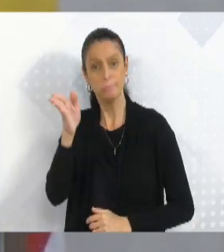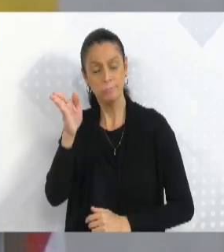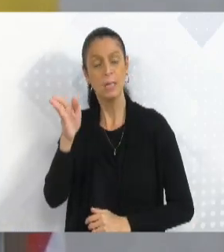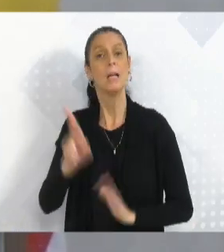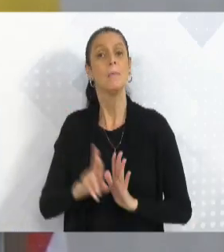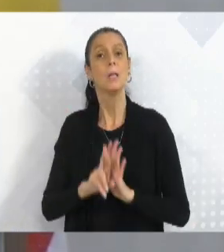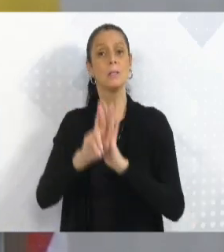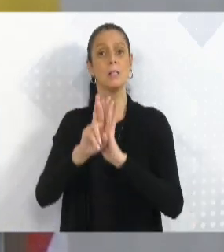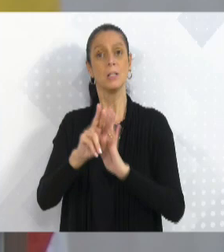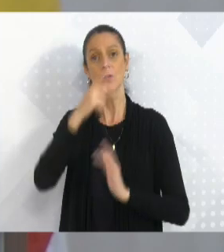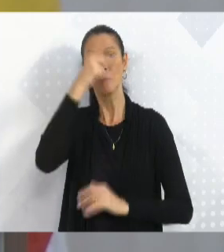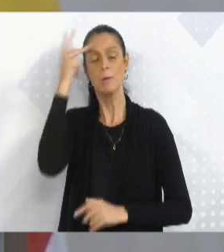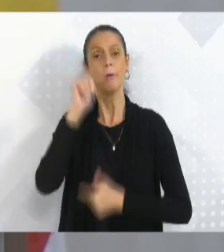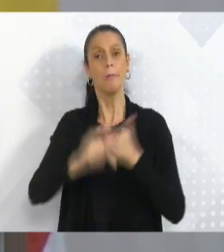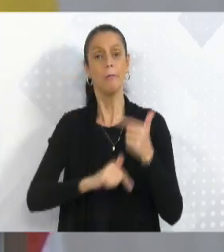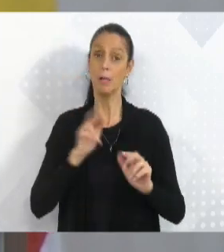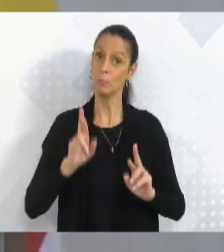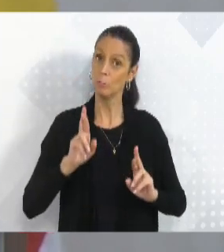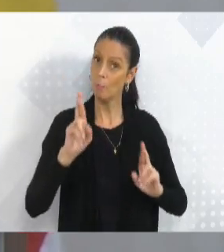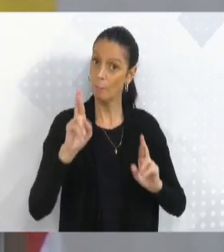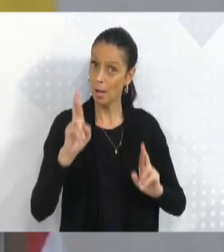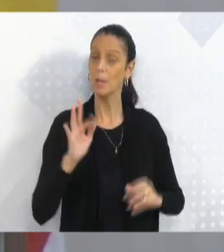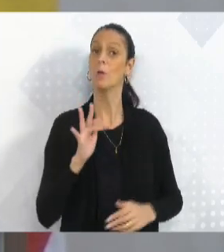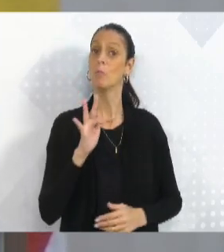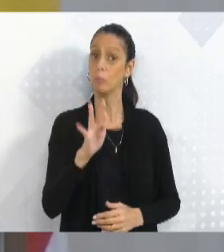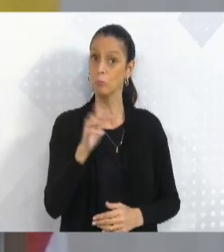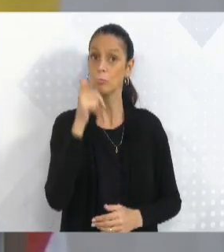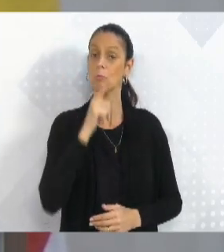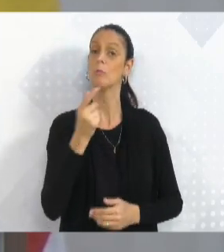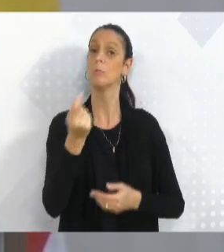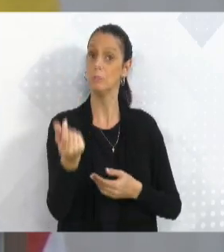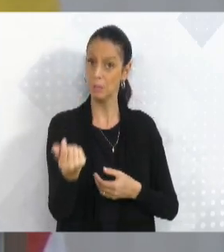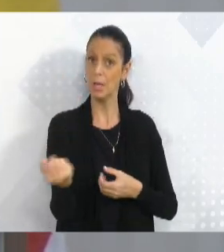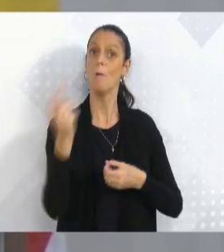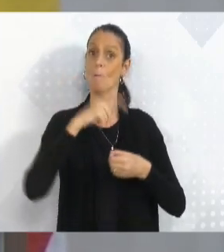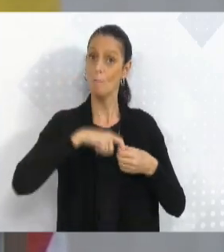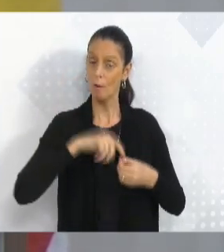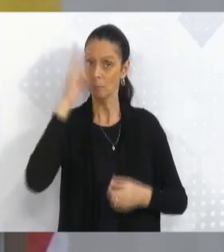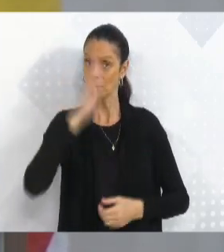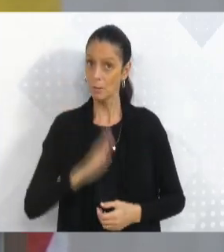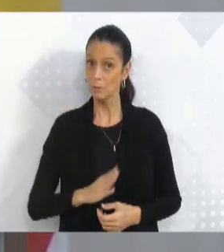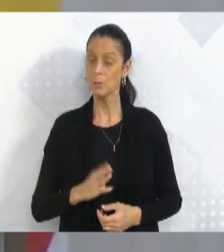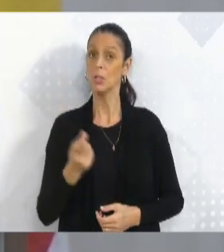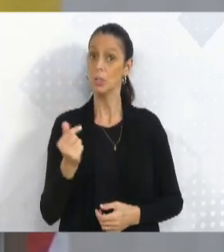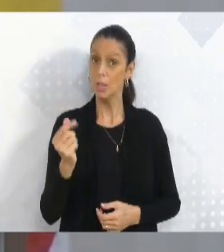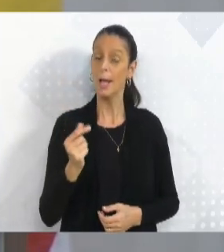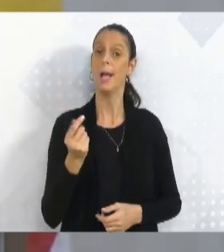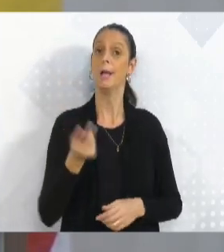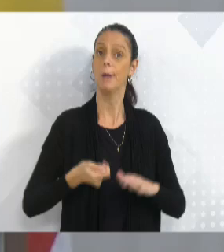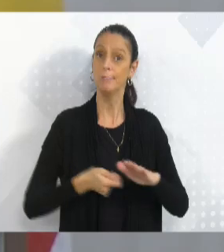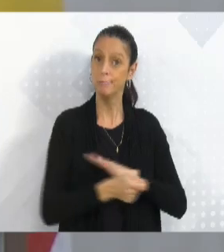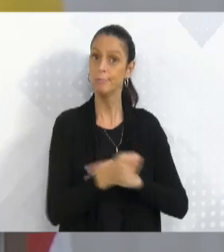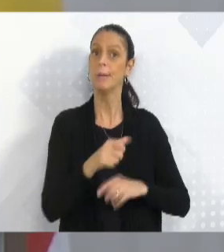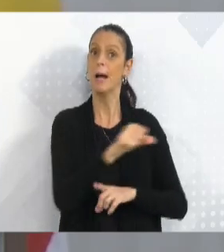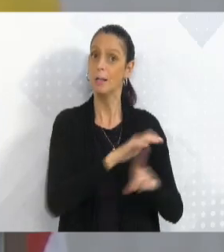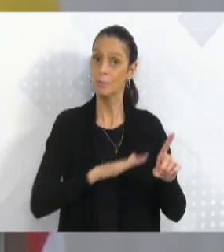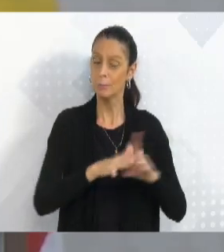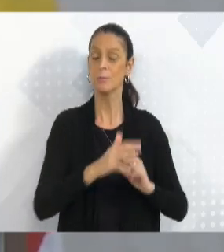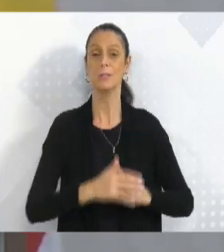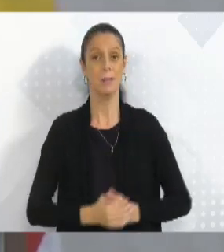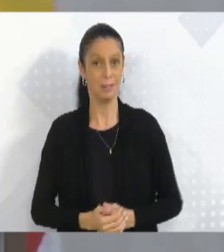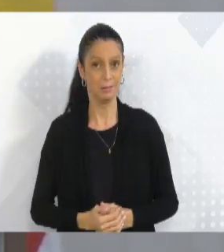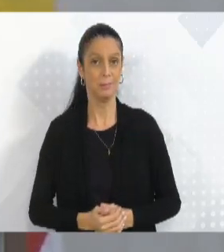Tomara tomara que isso tudo rever tem dinheiro e muito dinheiro e muito dinheiro para nossa sociedade Tomara que